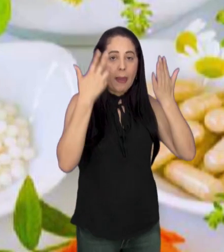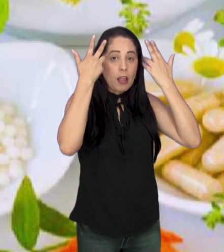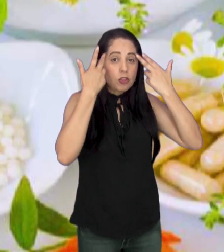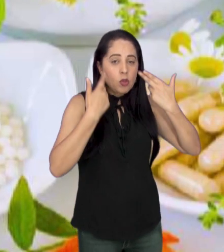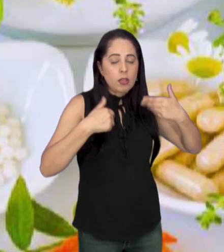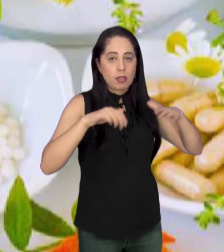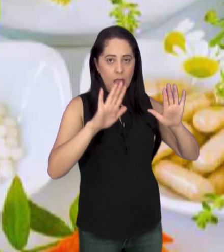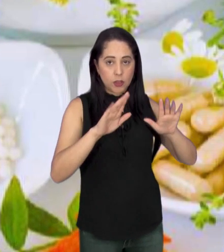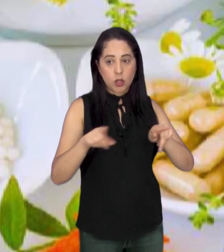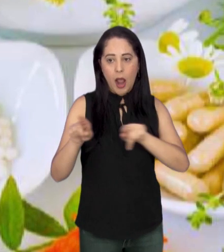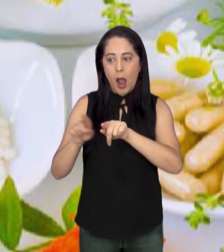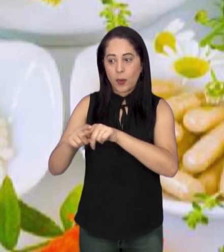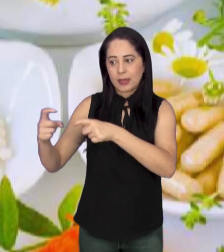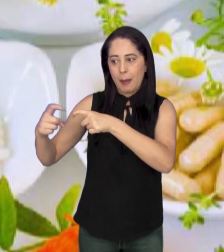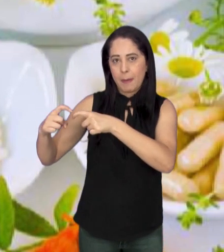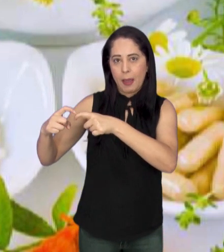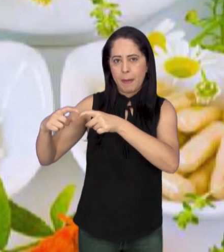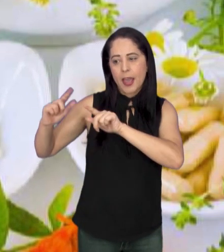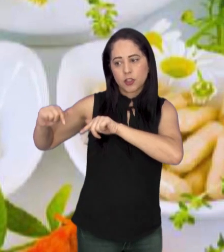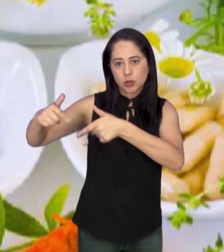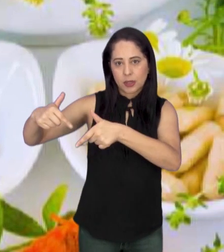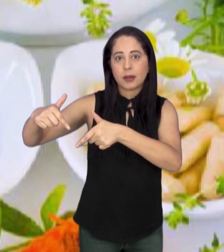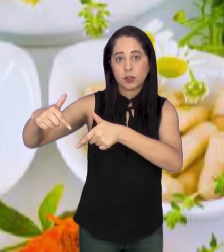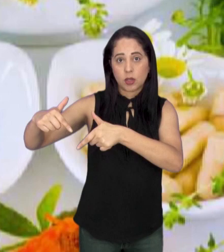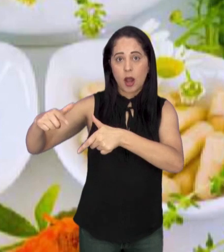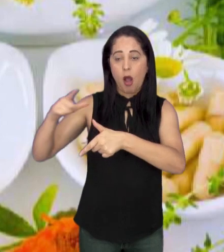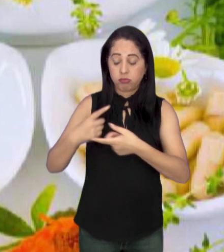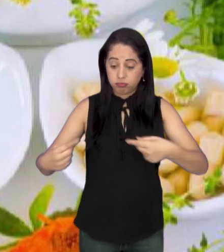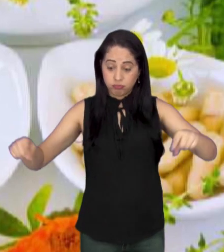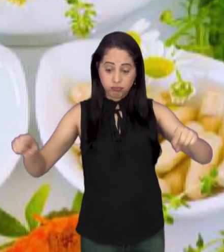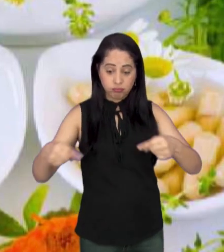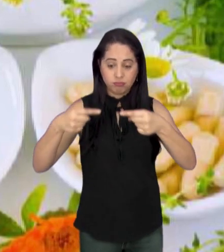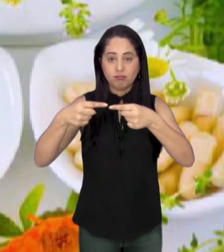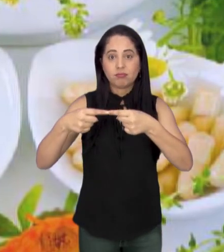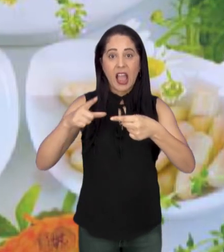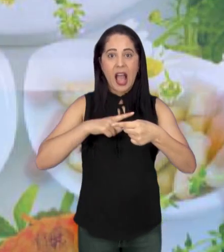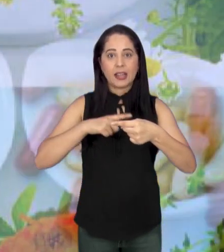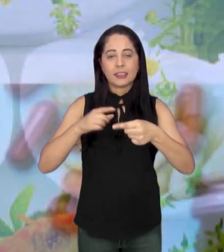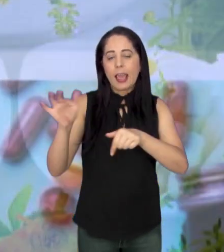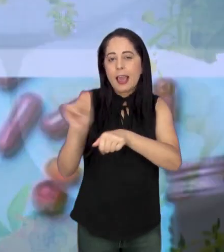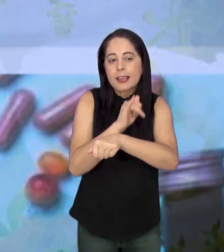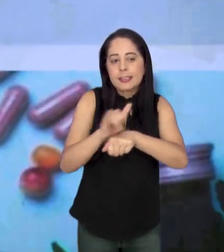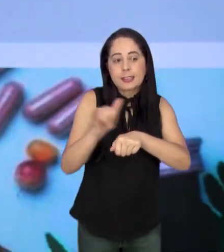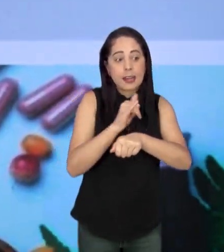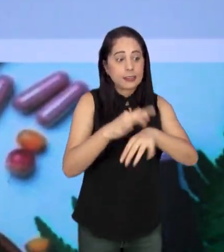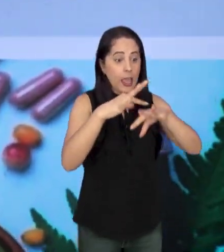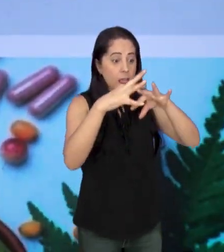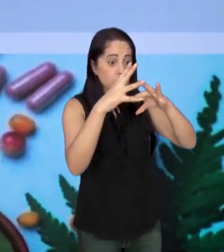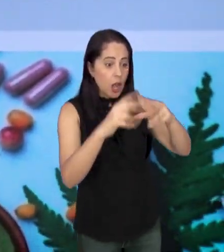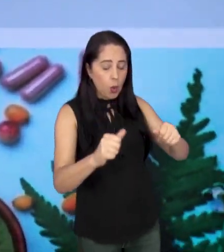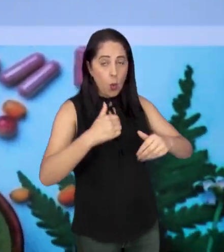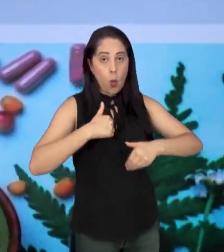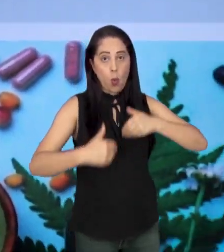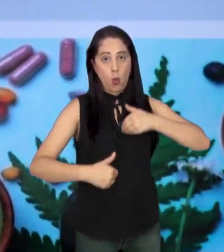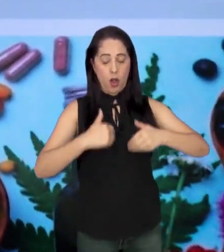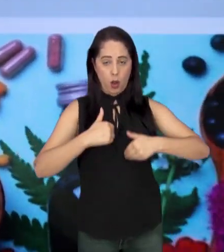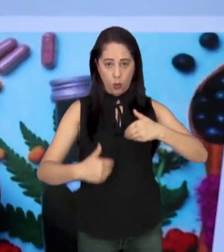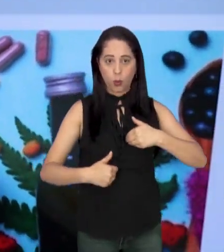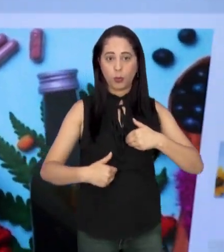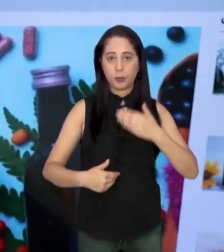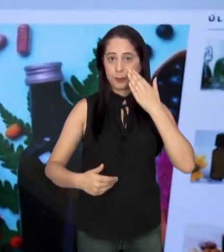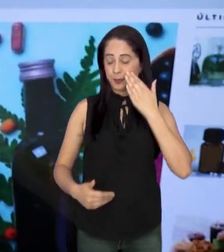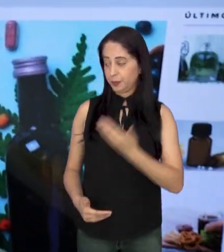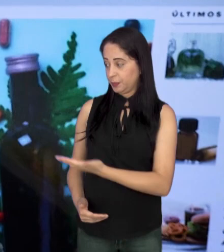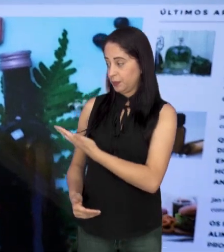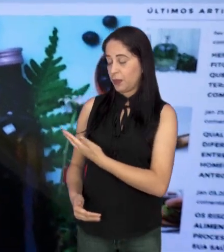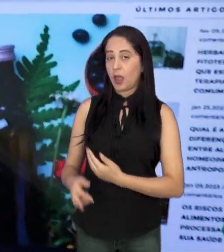corpo ative mecanismos de autocura. O tratamento de saúde com essa abordagem foi uma alternativa que a Rosana